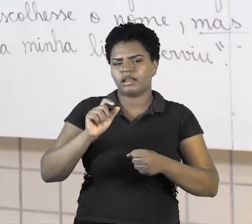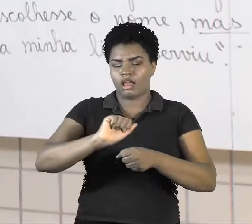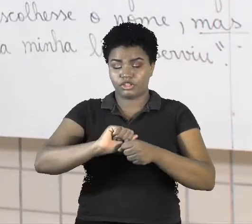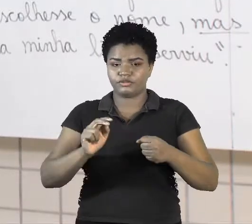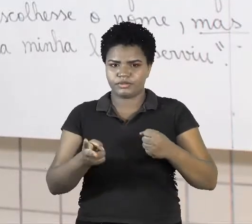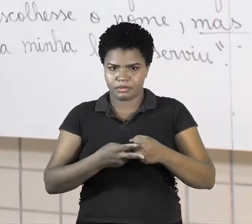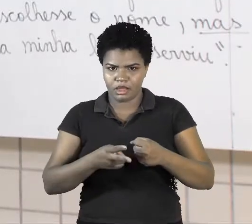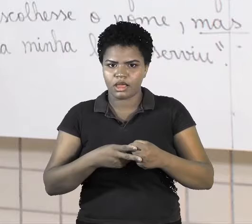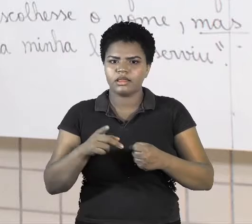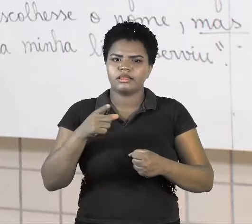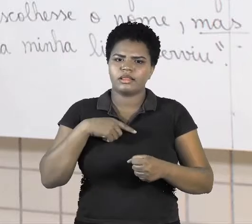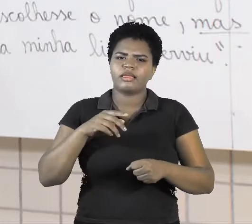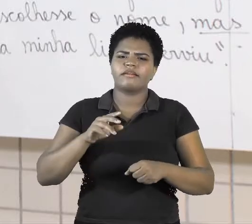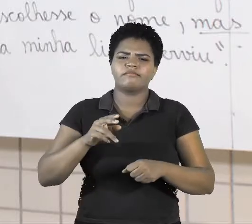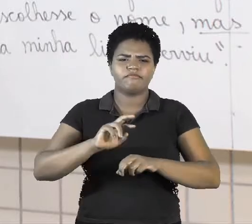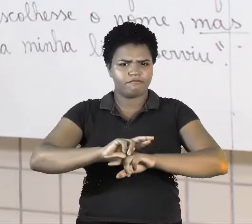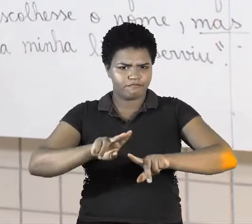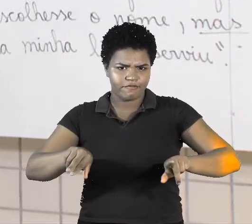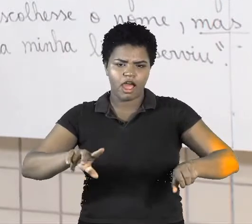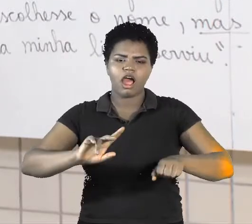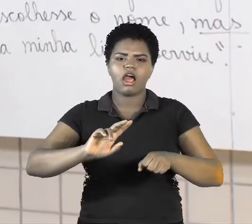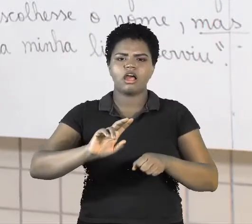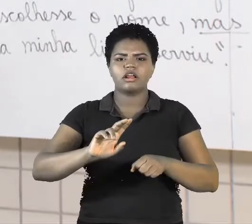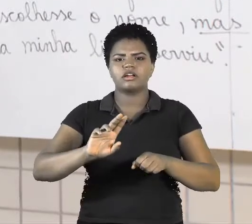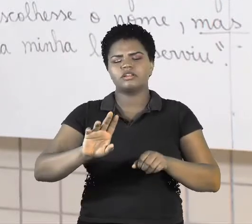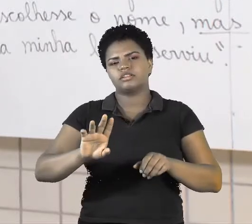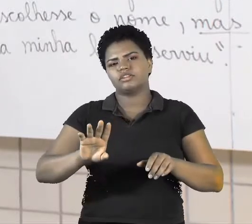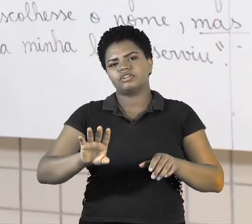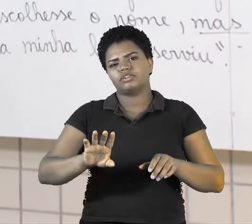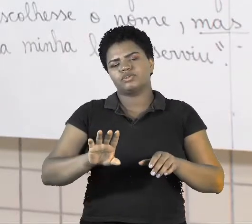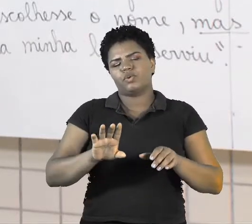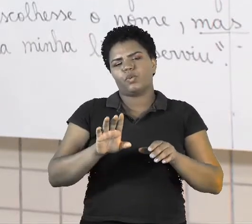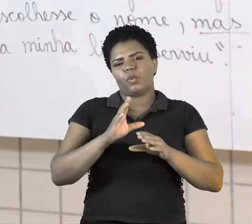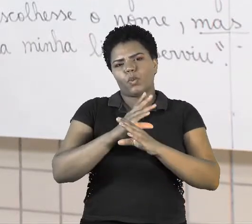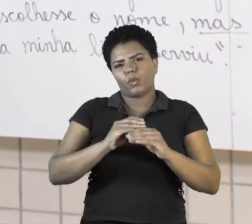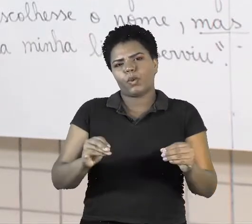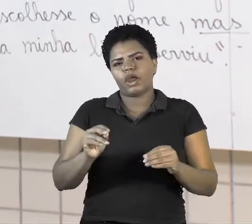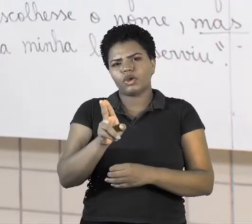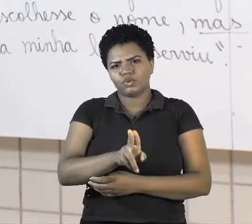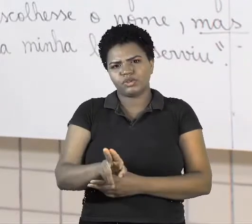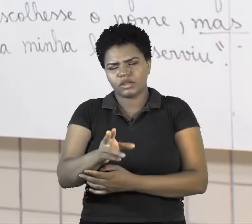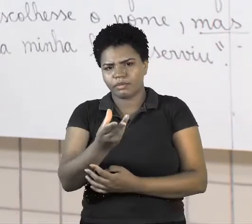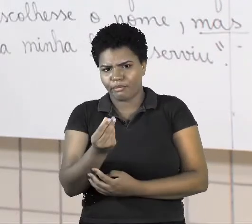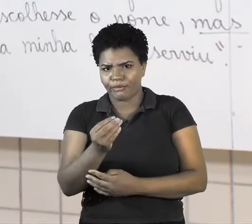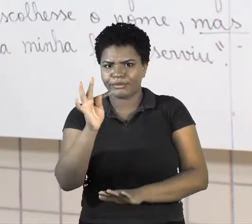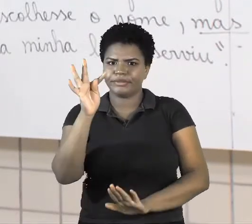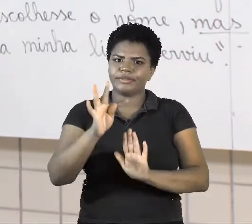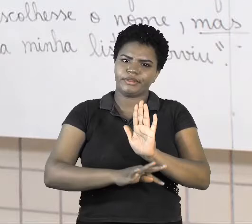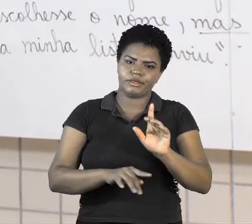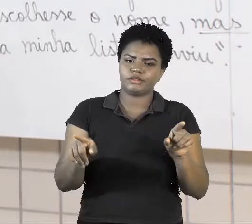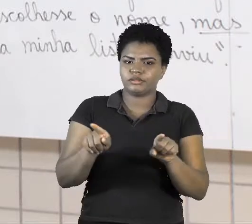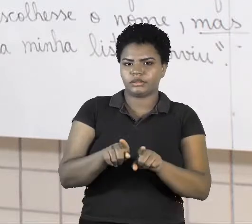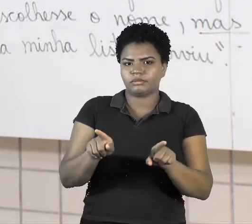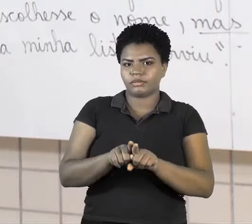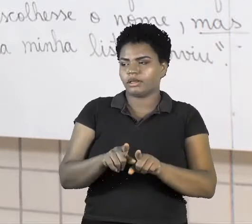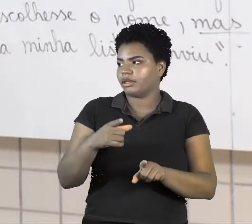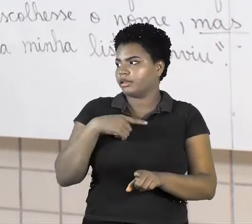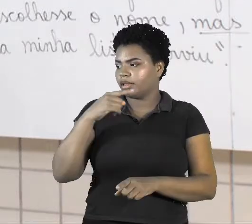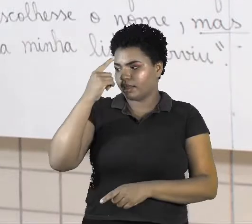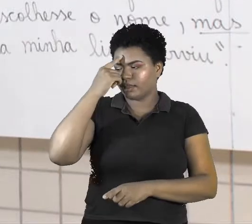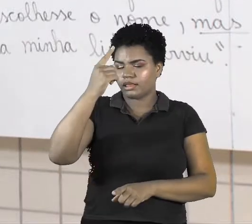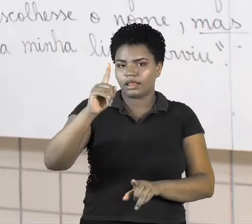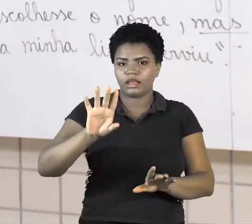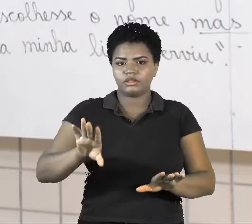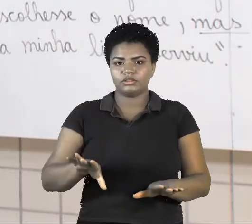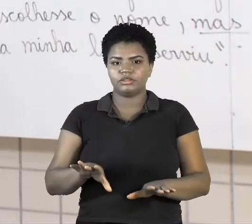mais à frente a gente vai relembrar algumas, que é muito usadas nos textos também, para dar essa ligação,